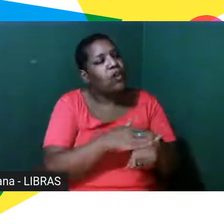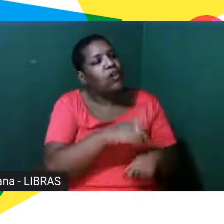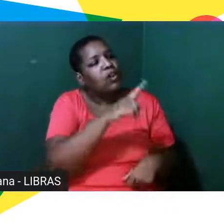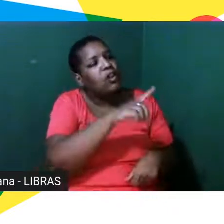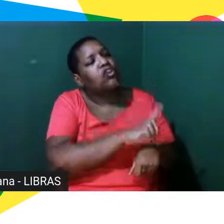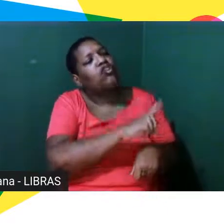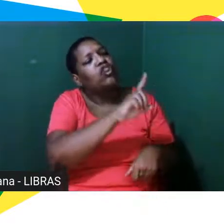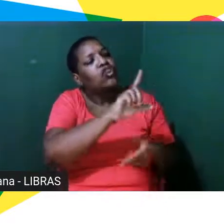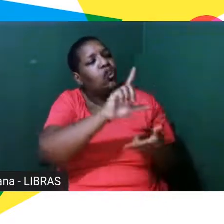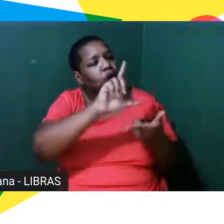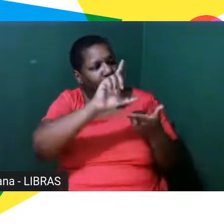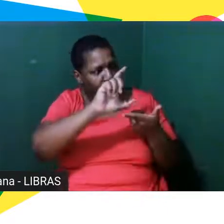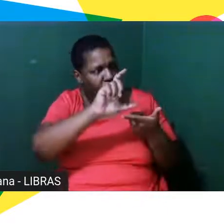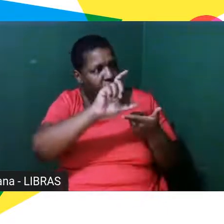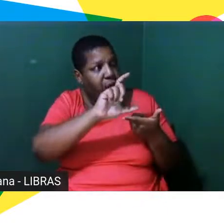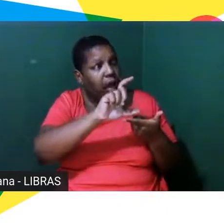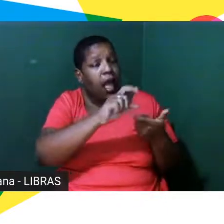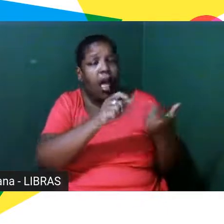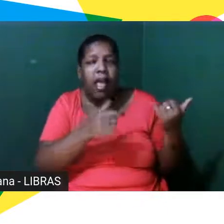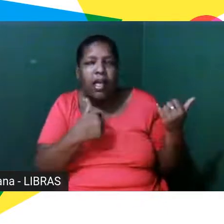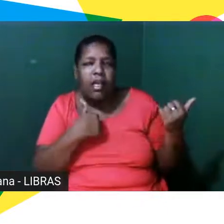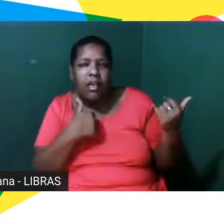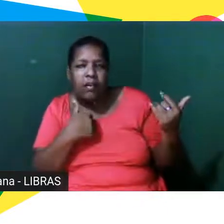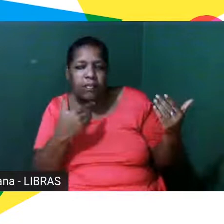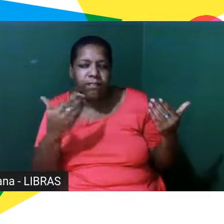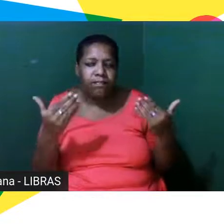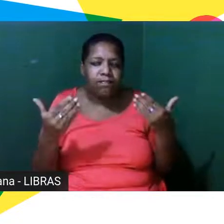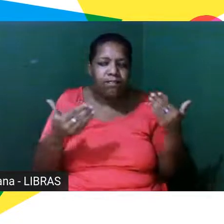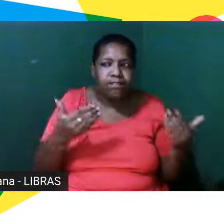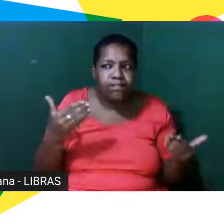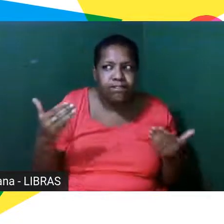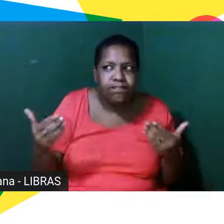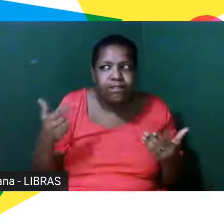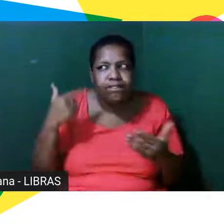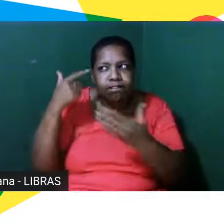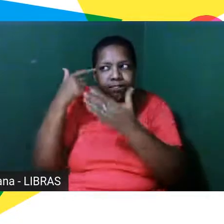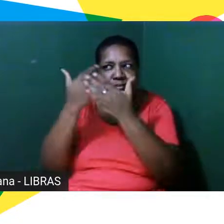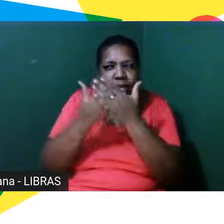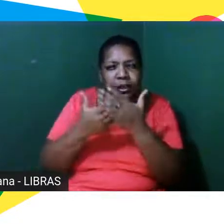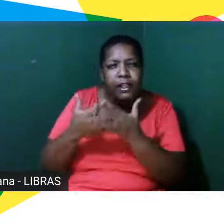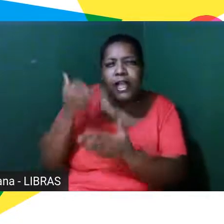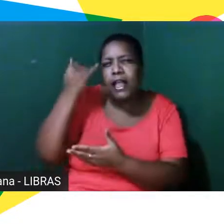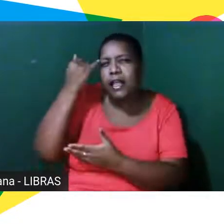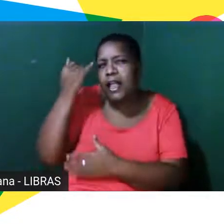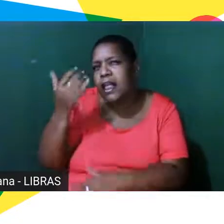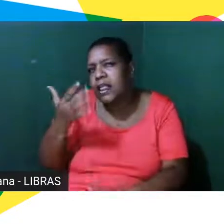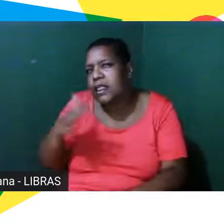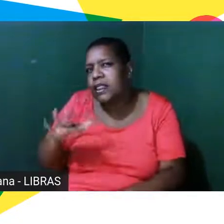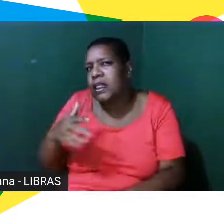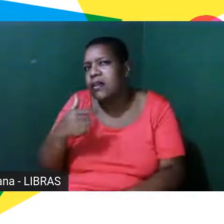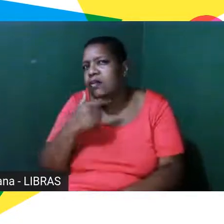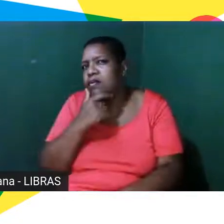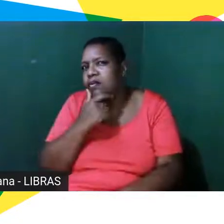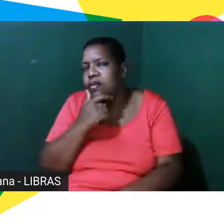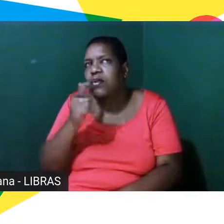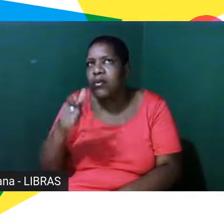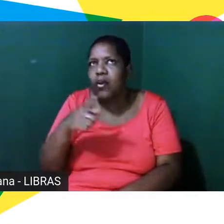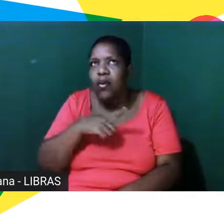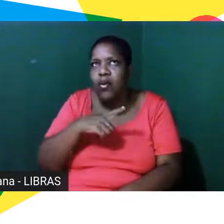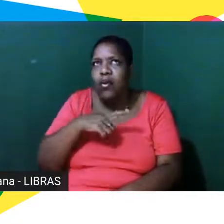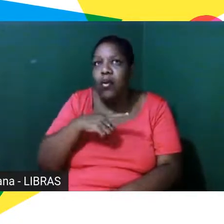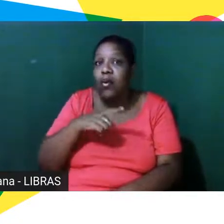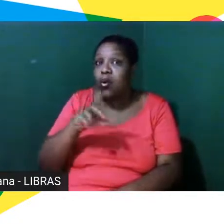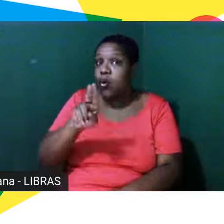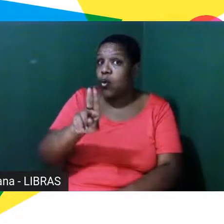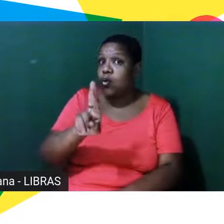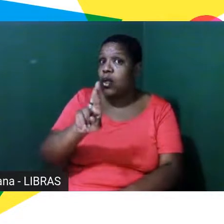o diretor de fotografia e aí eu meio que começando a pensar nessa ideia de talvez fazer o que eu fiz no documentário da